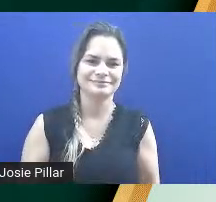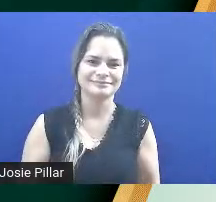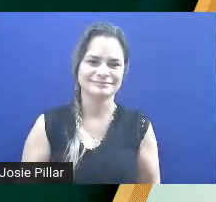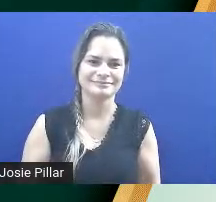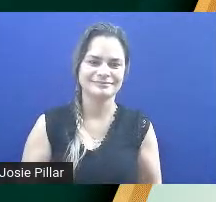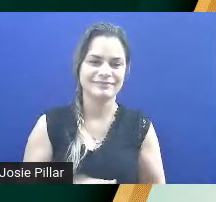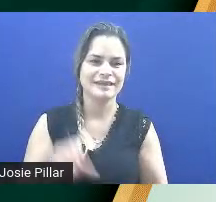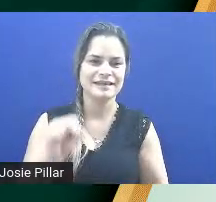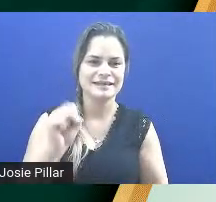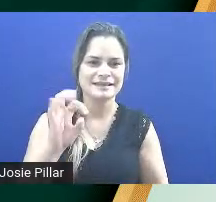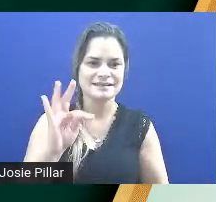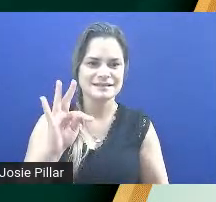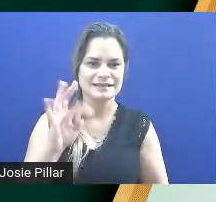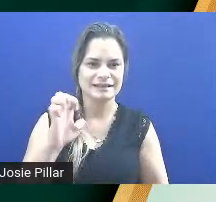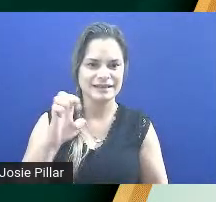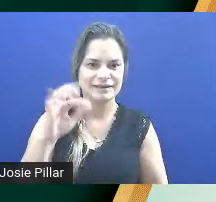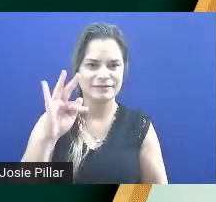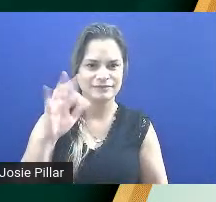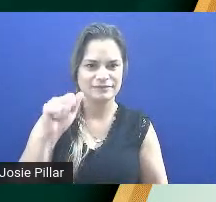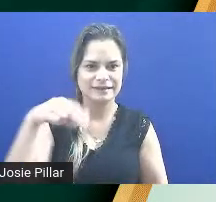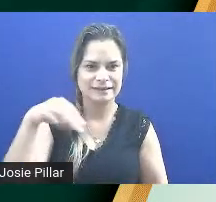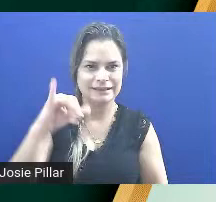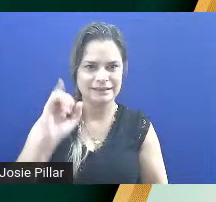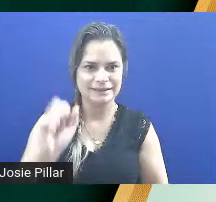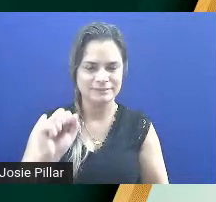Stephanie Raíza Machado Pereira.